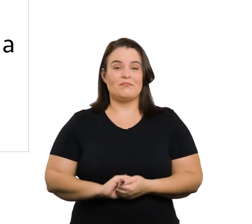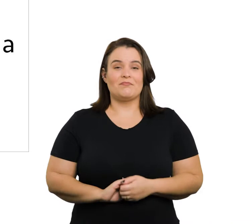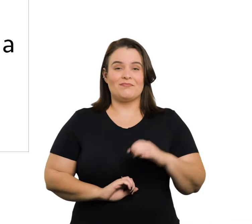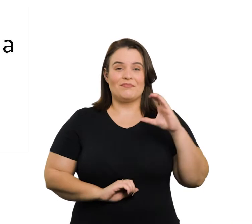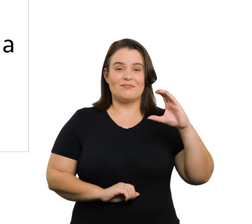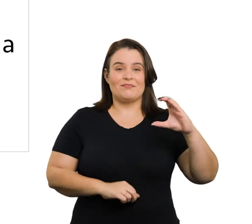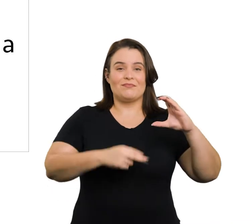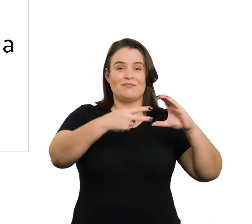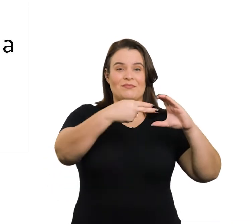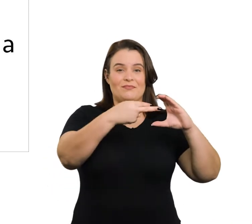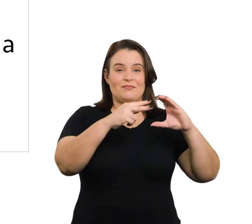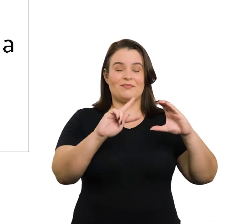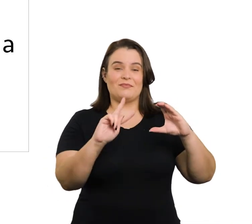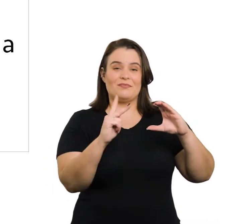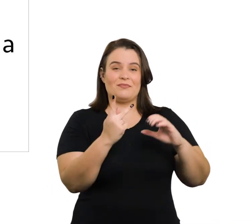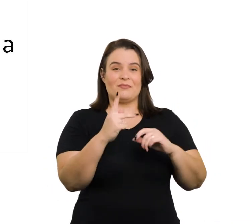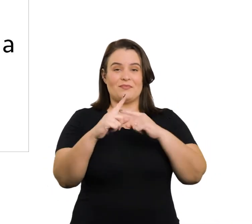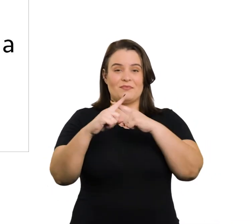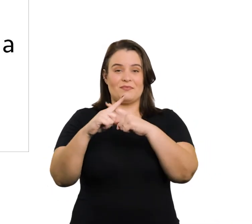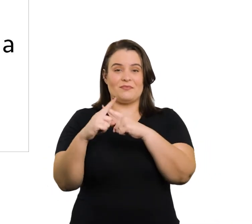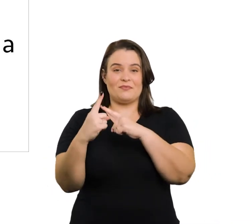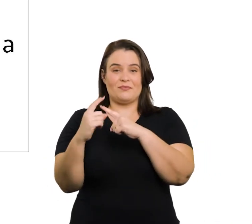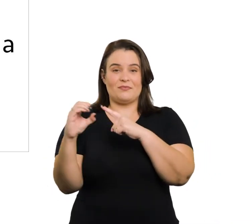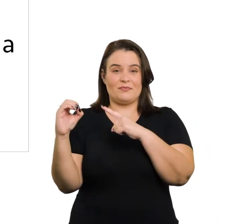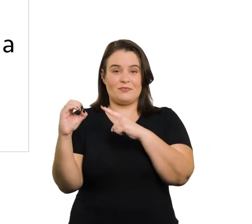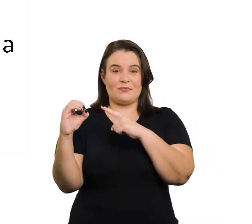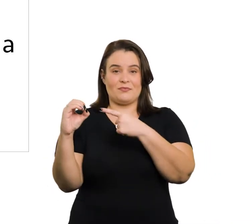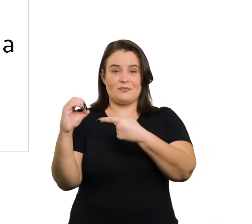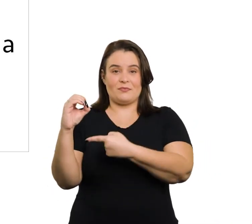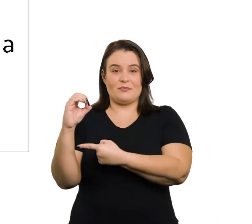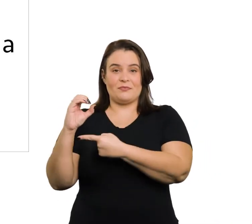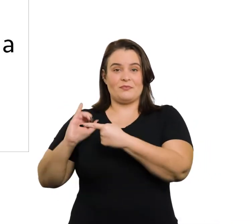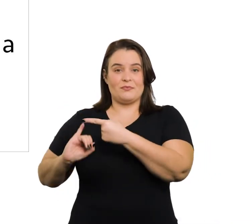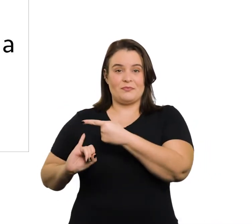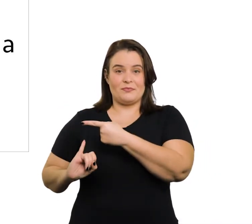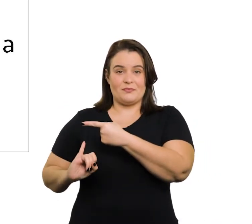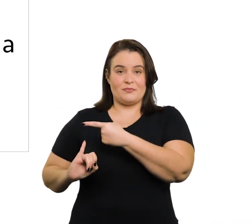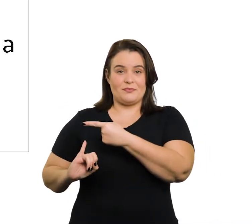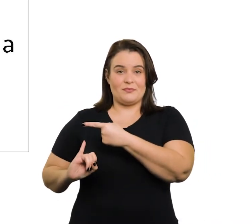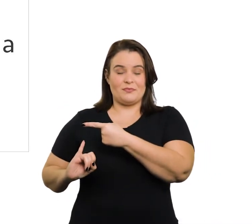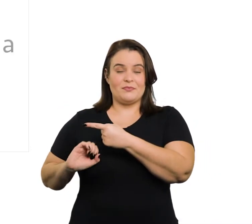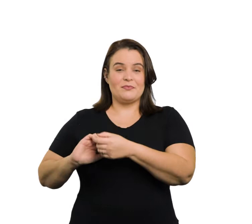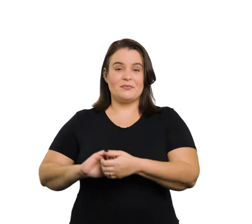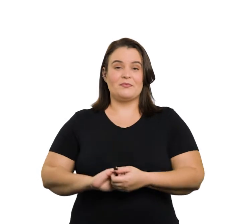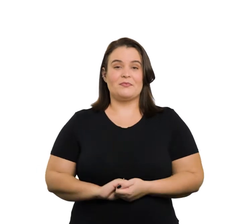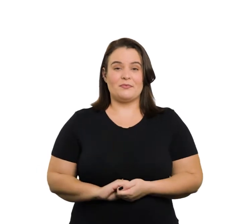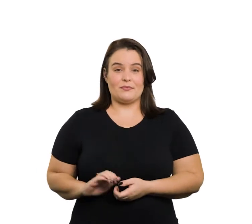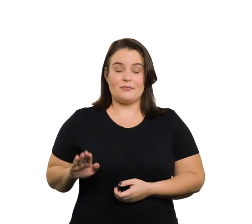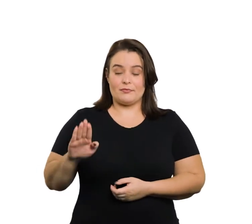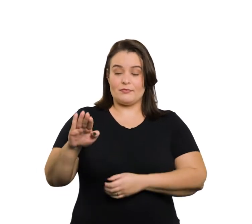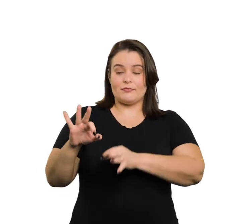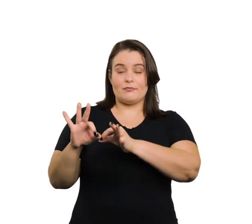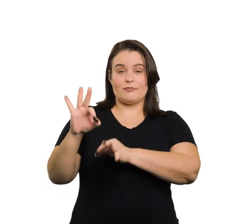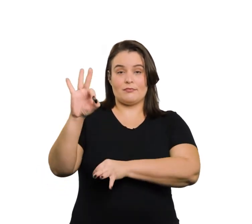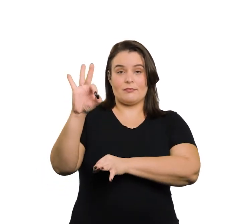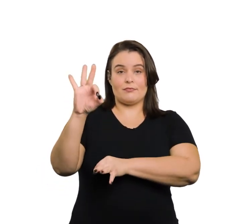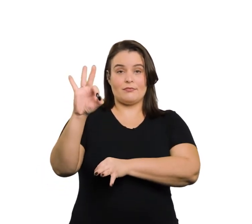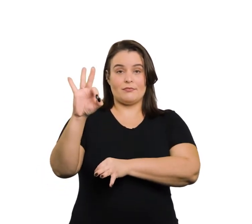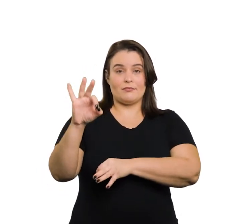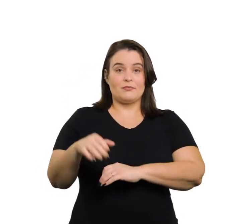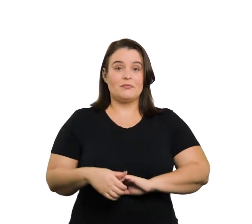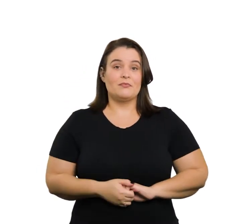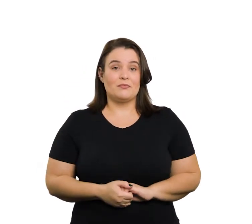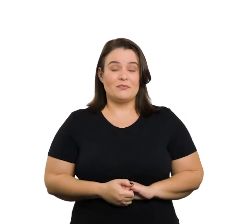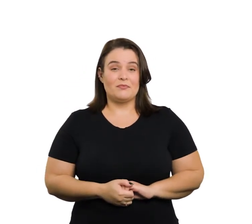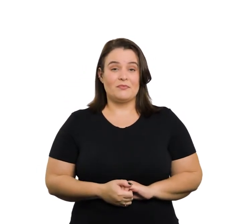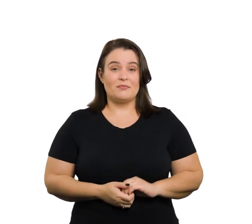fórmula C igual H vezes 100 sobre I. Comprimento da rampa é igual